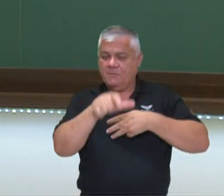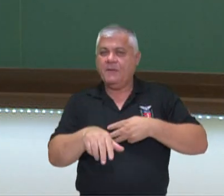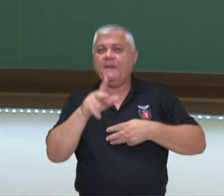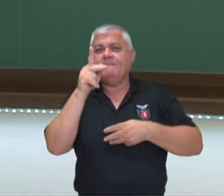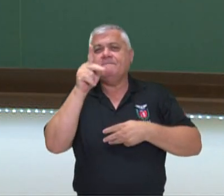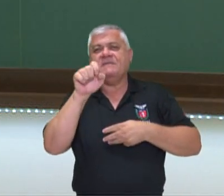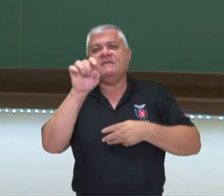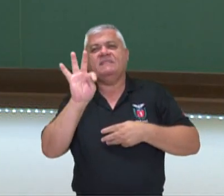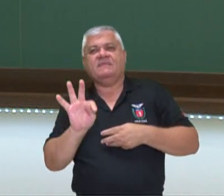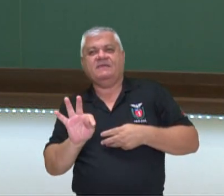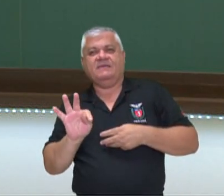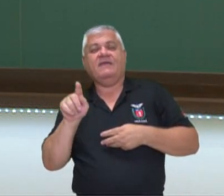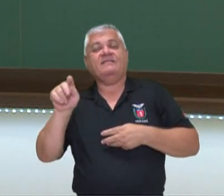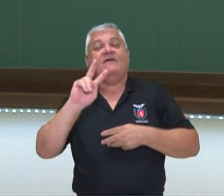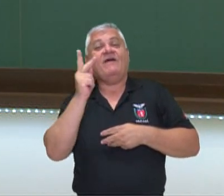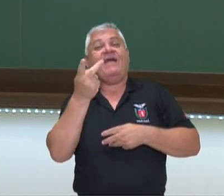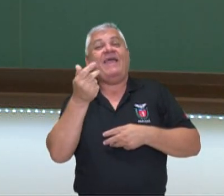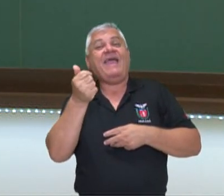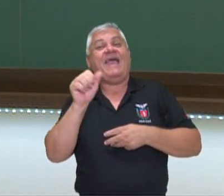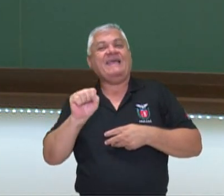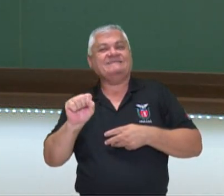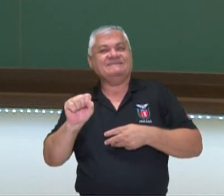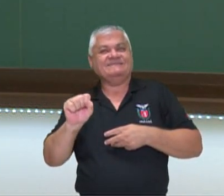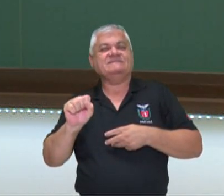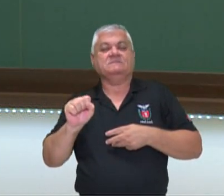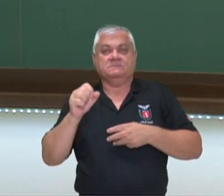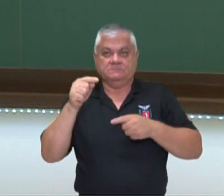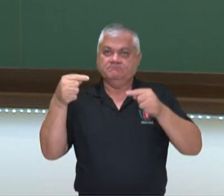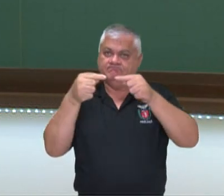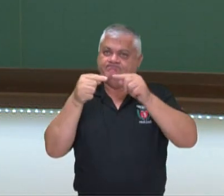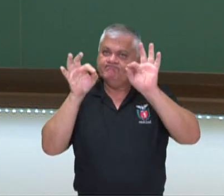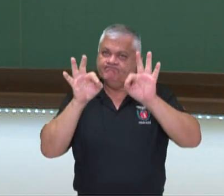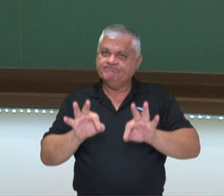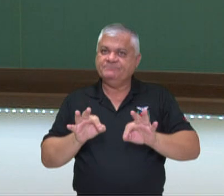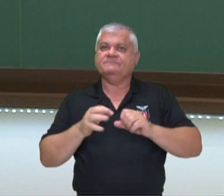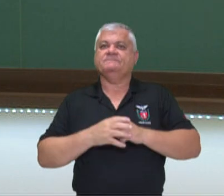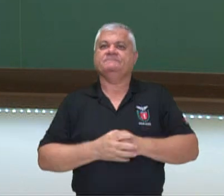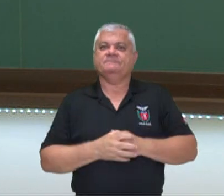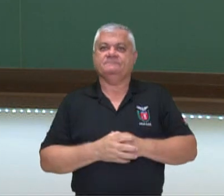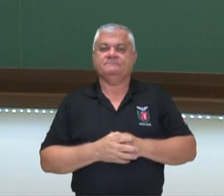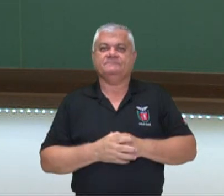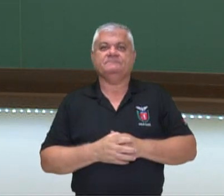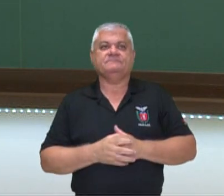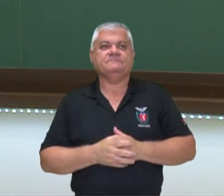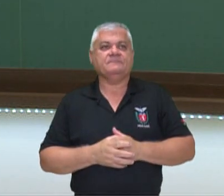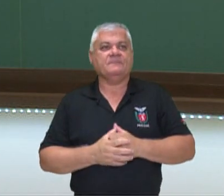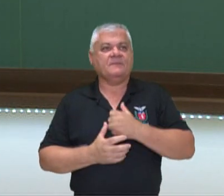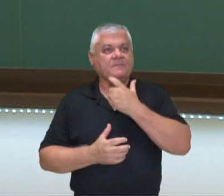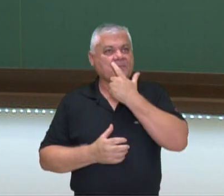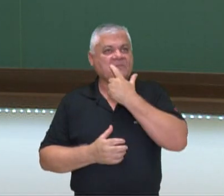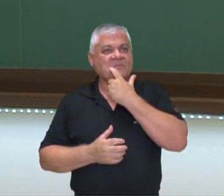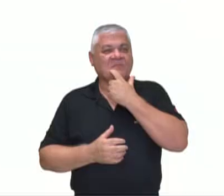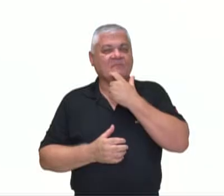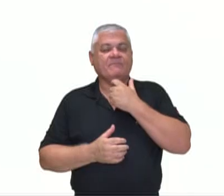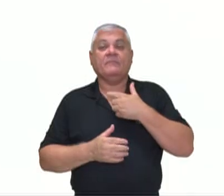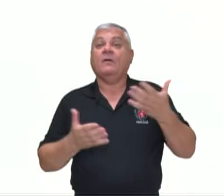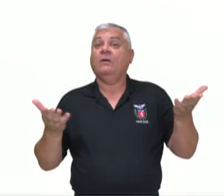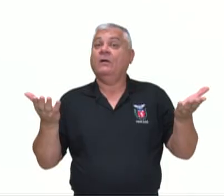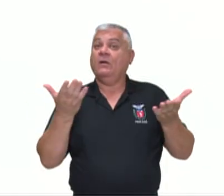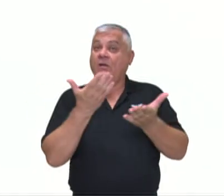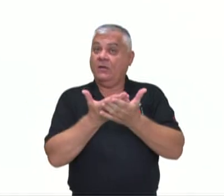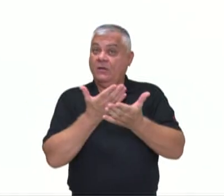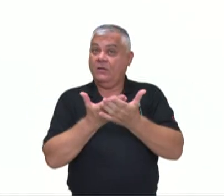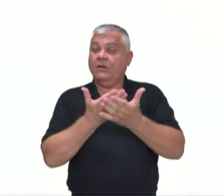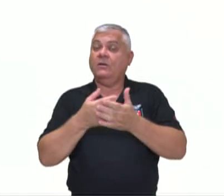Nesse caso, o verbo have em terceira pessoa passa a ser has, ok? Nessa aula,